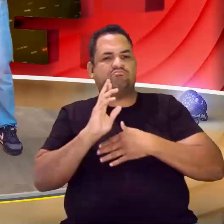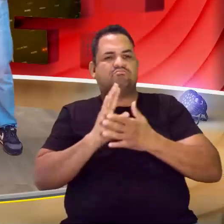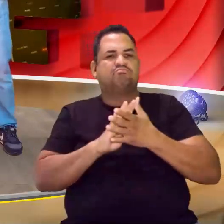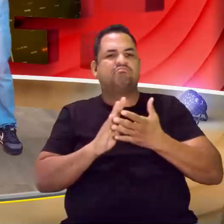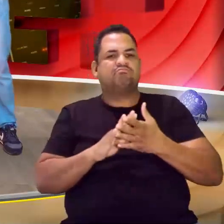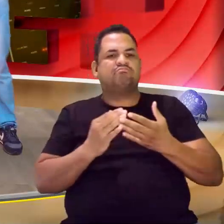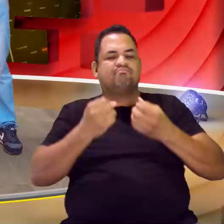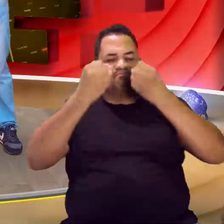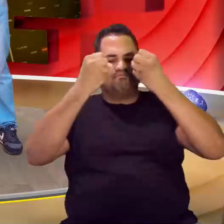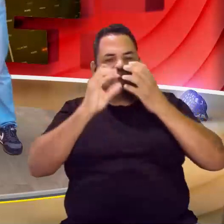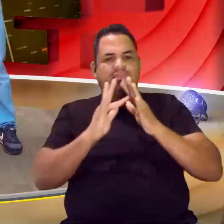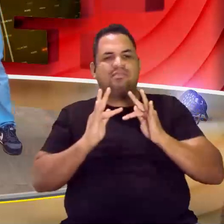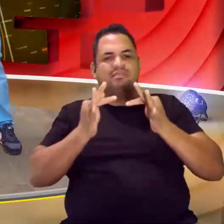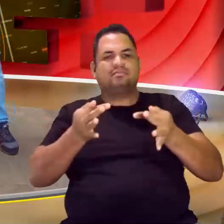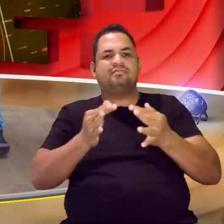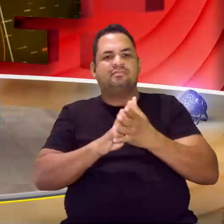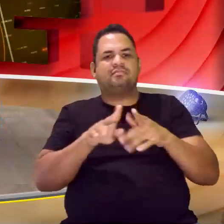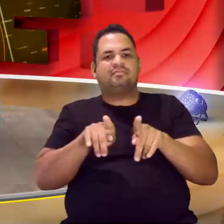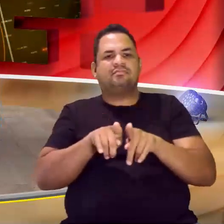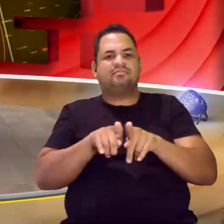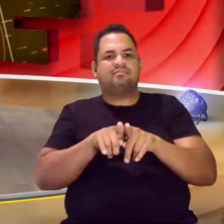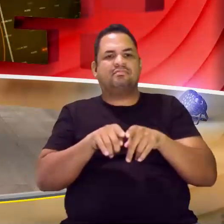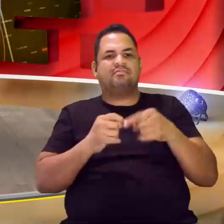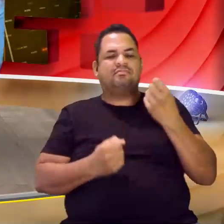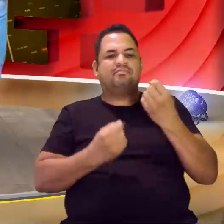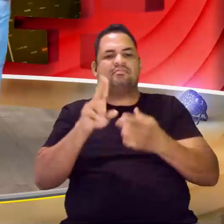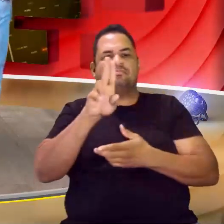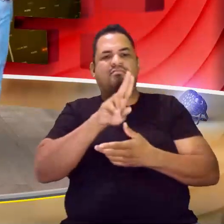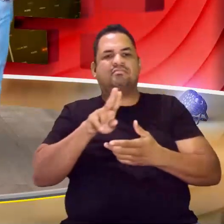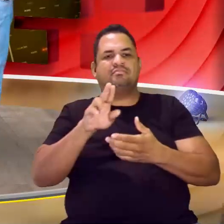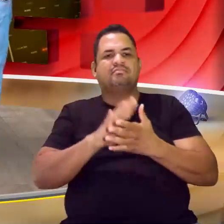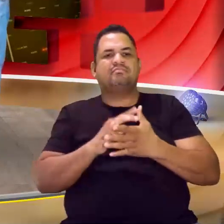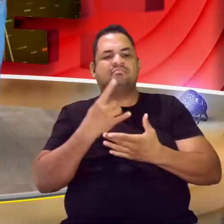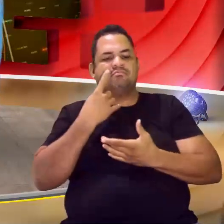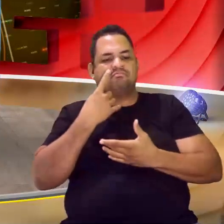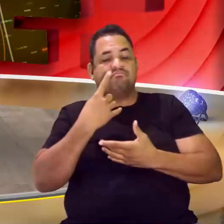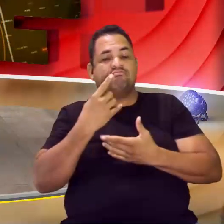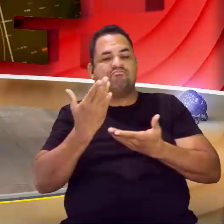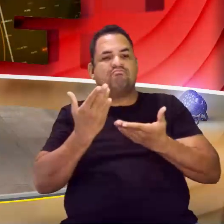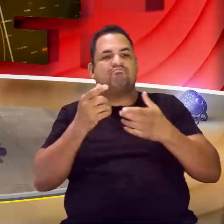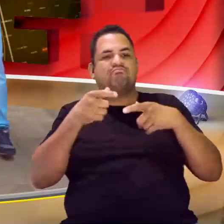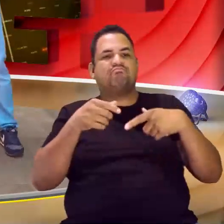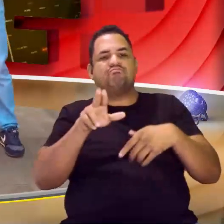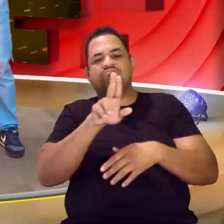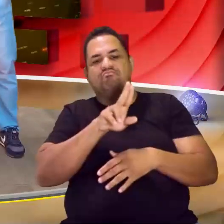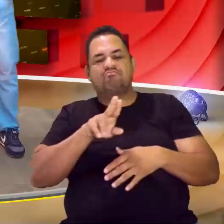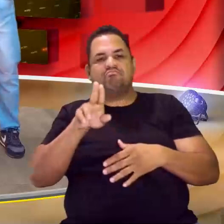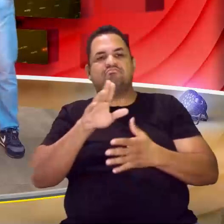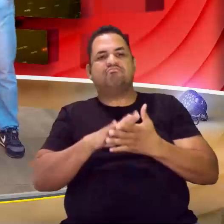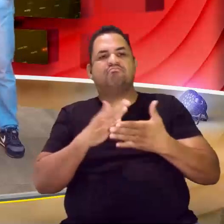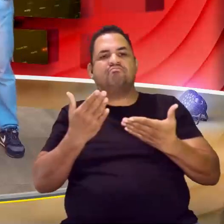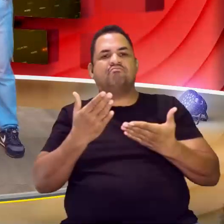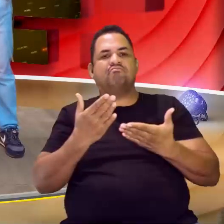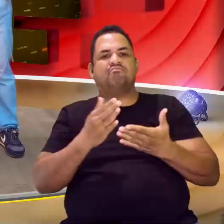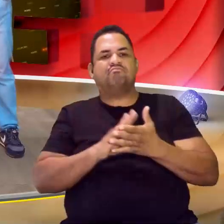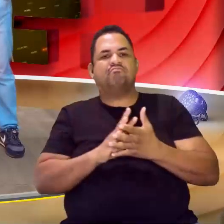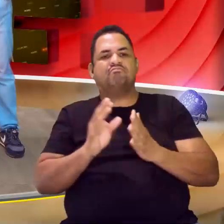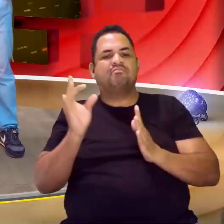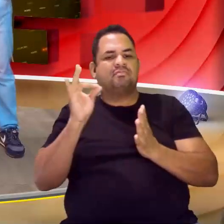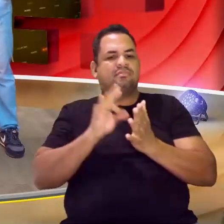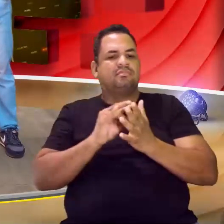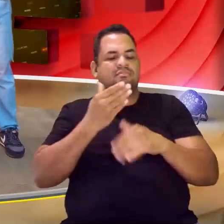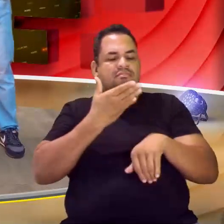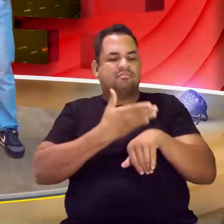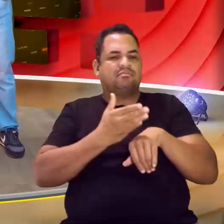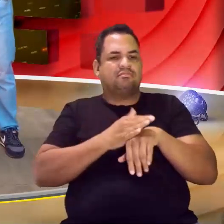fazer o desfecho final e também com algumas aplicações para você ver onde isso funciona aí na maneira bem real e